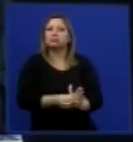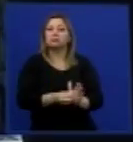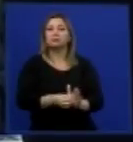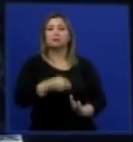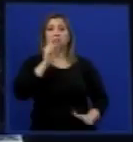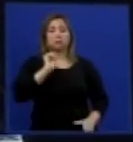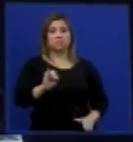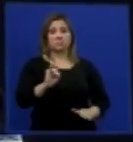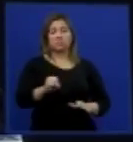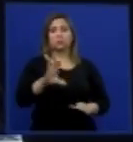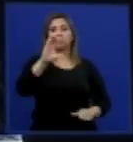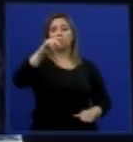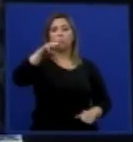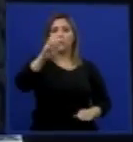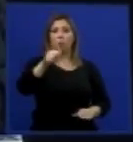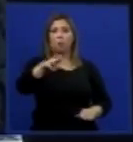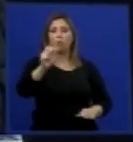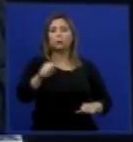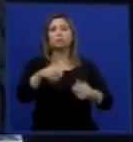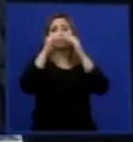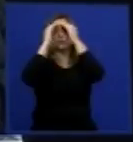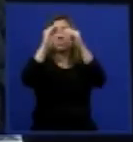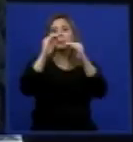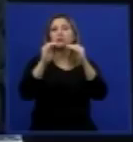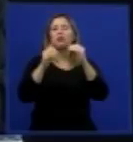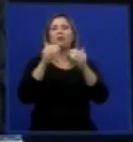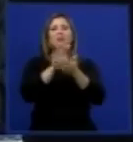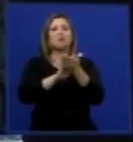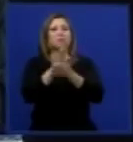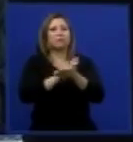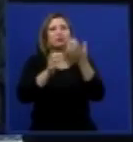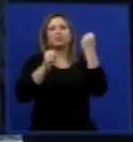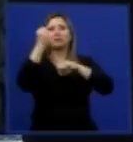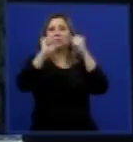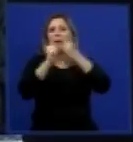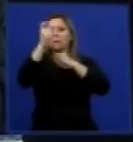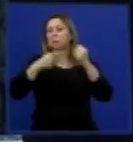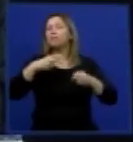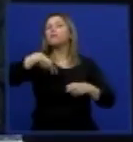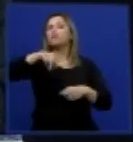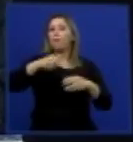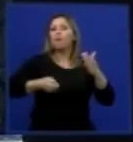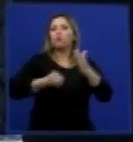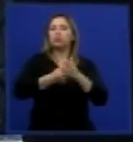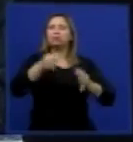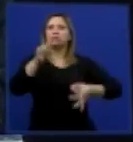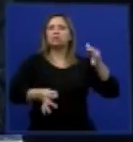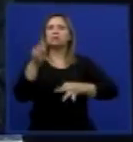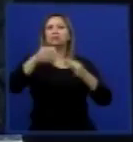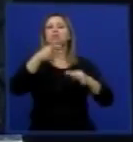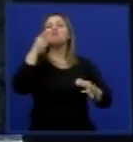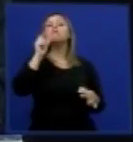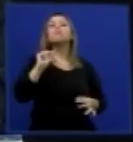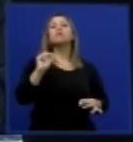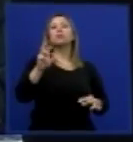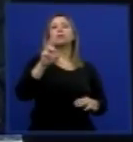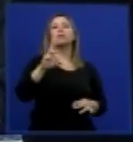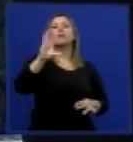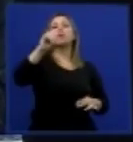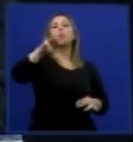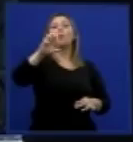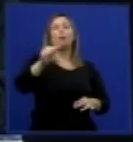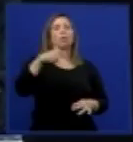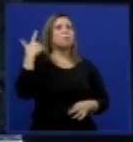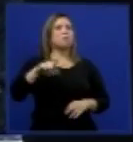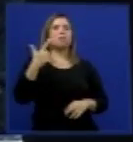cumprir a resolução CONAMA 258 as empresas multinacionais Recor recorreram à justiça federal alegando que a resolução CONAMA não é